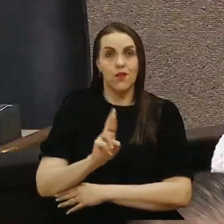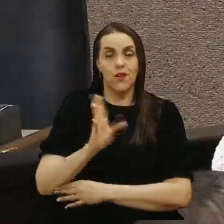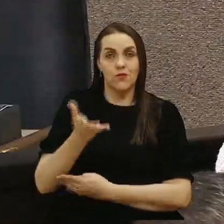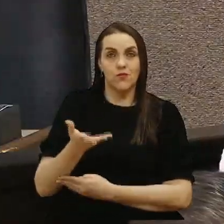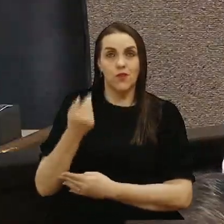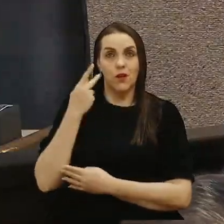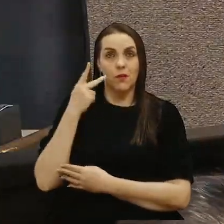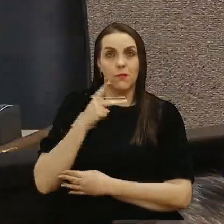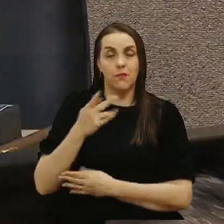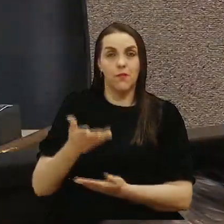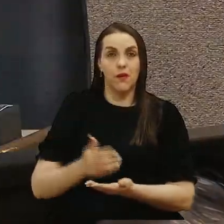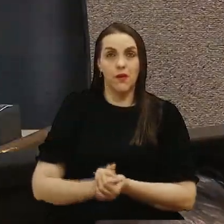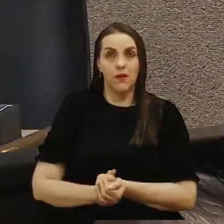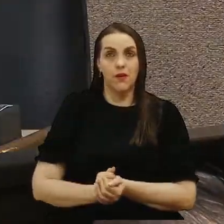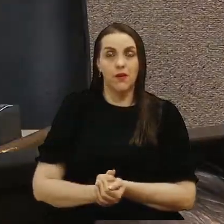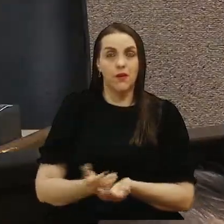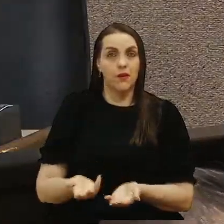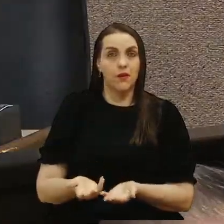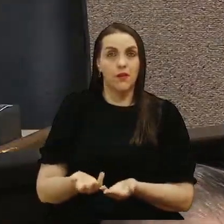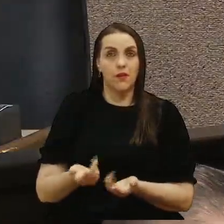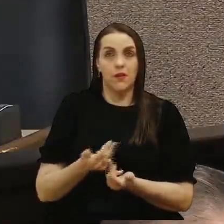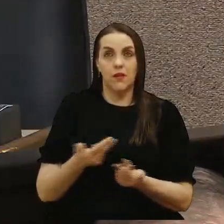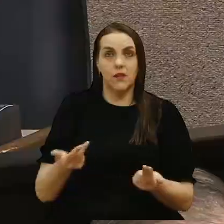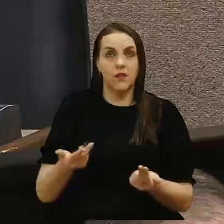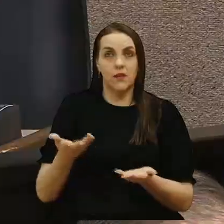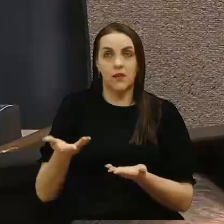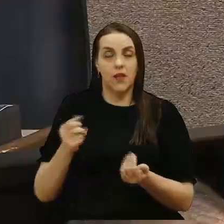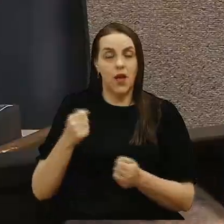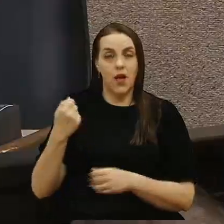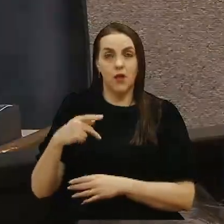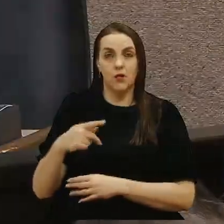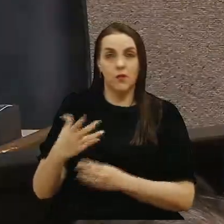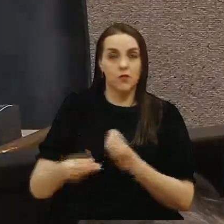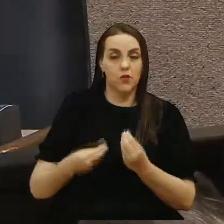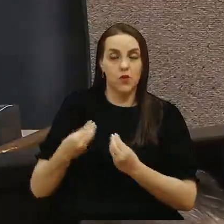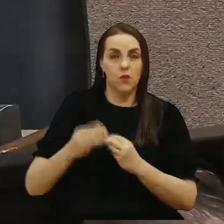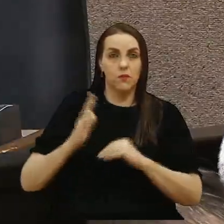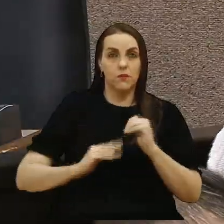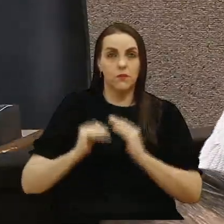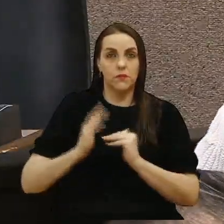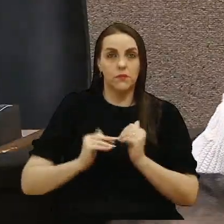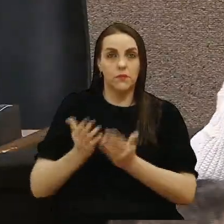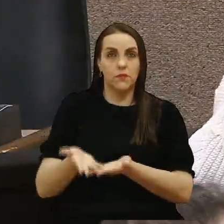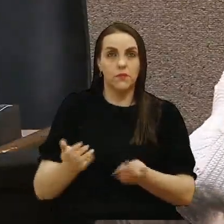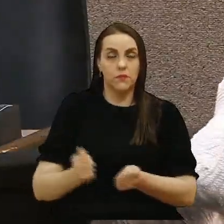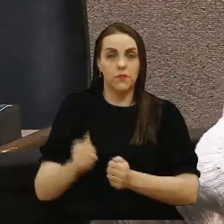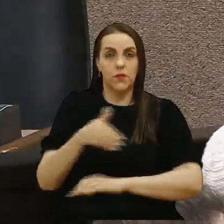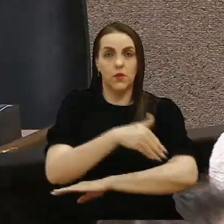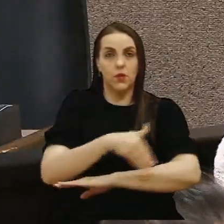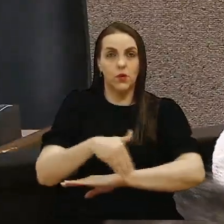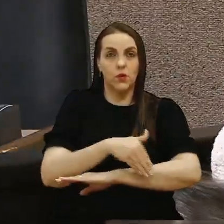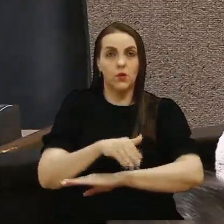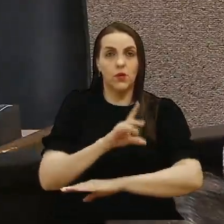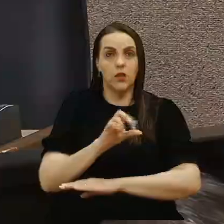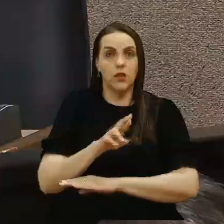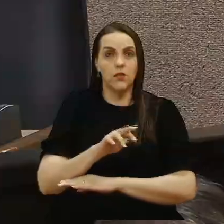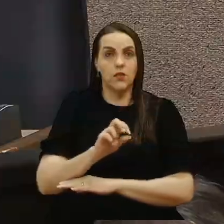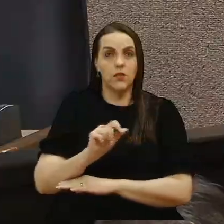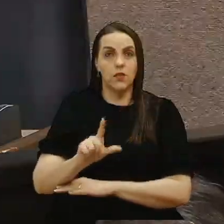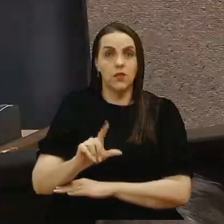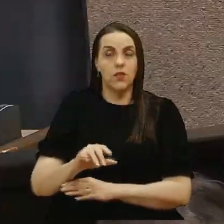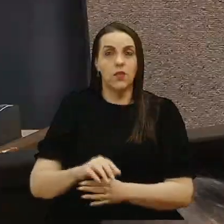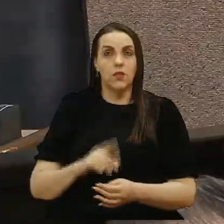uma rua lá, e automaticamente não conseguimos colocar em prática. A Rua dos Cristais, que foi falado inclusive no jornal, que ia ser